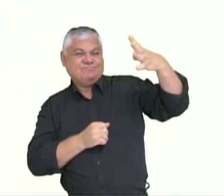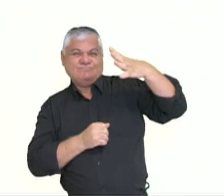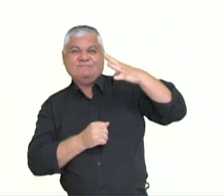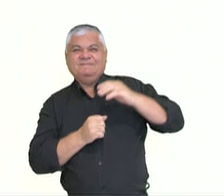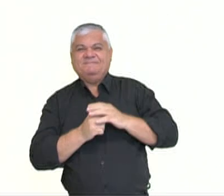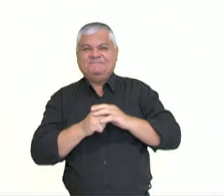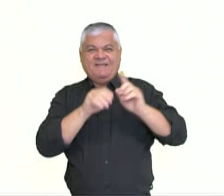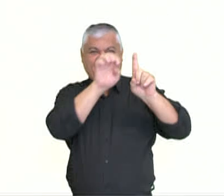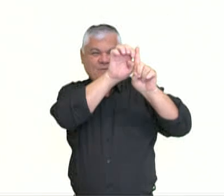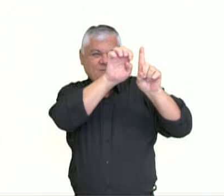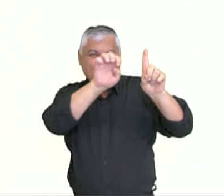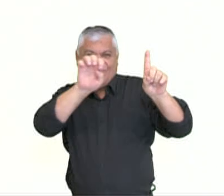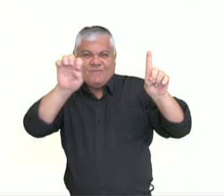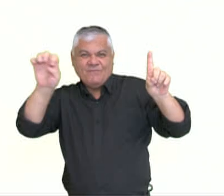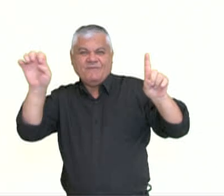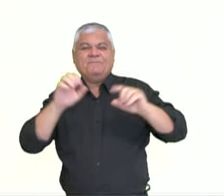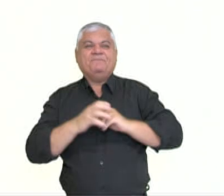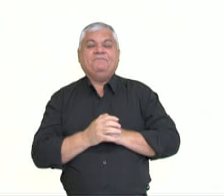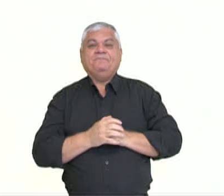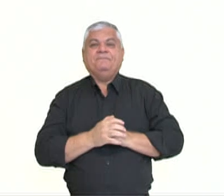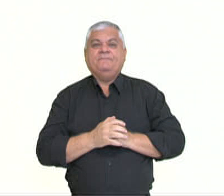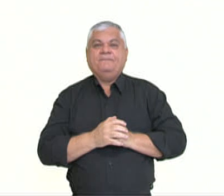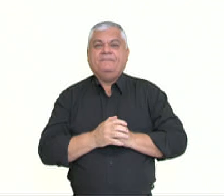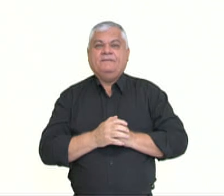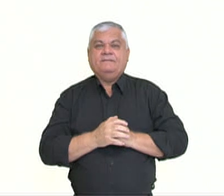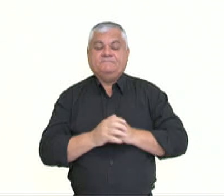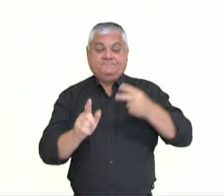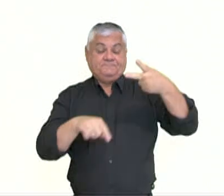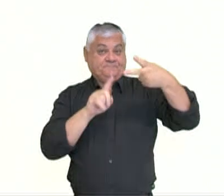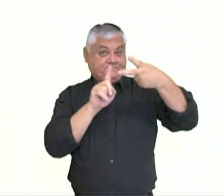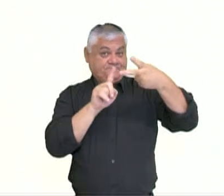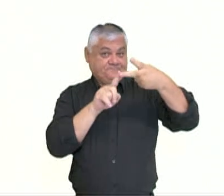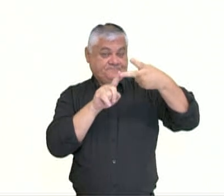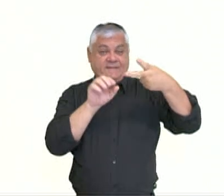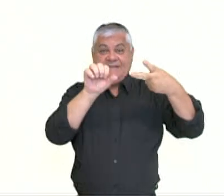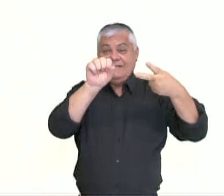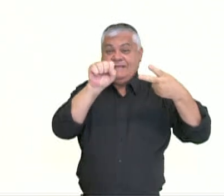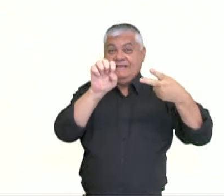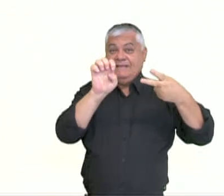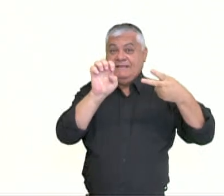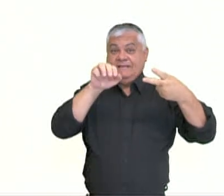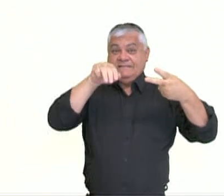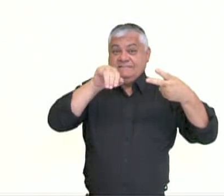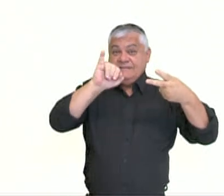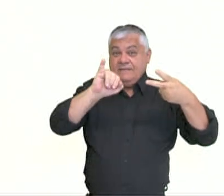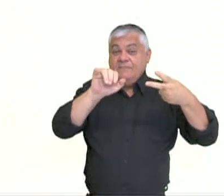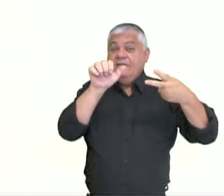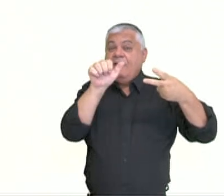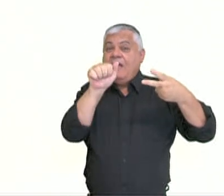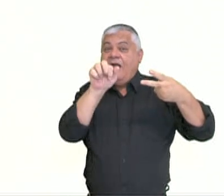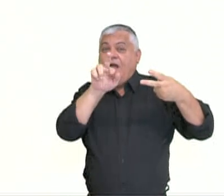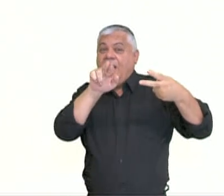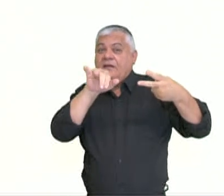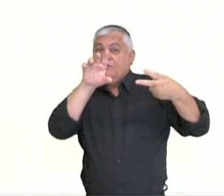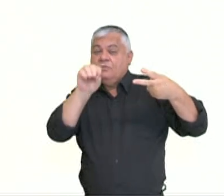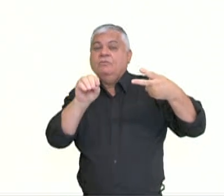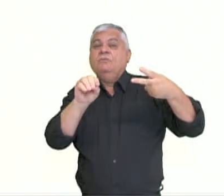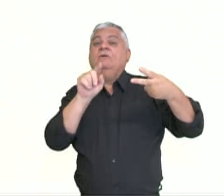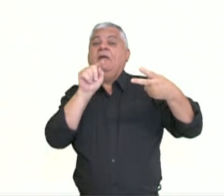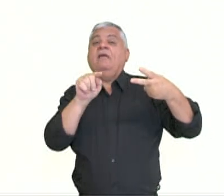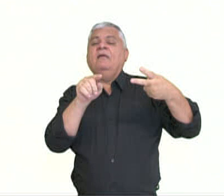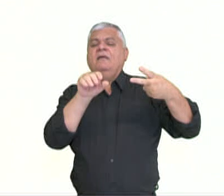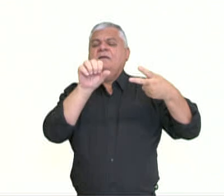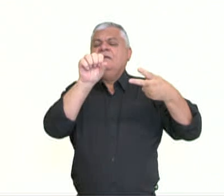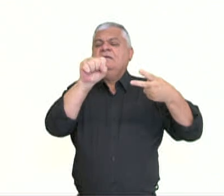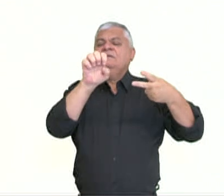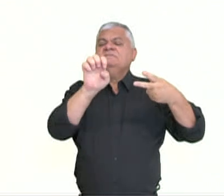equatorial, certo? Clima semiárido. Vocês podem encontrar ali também a denominação tropical semiárido, né?